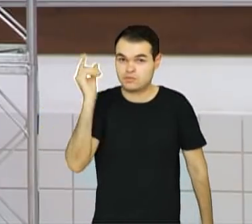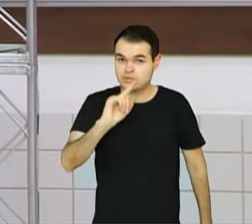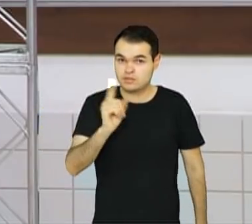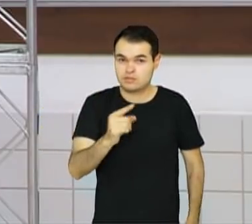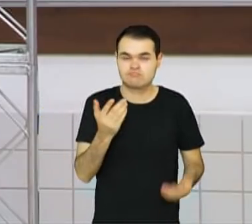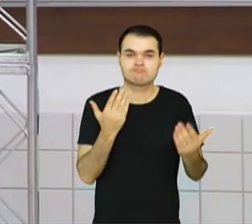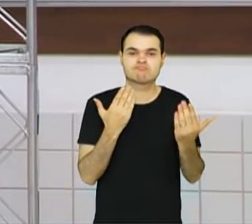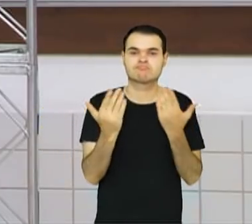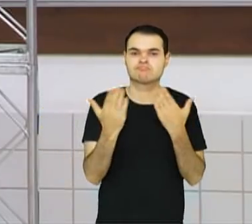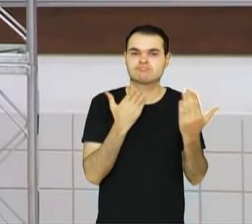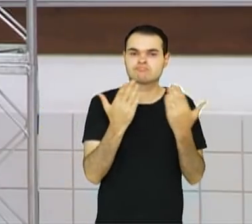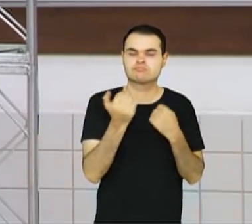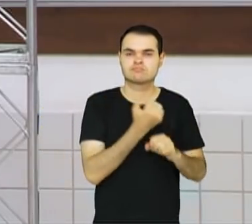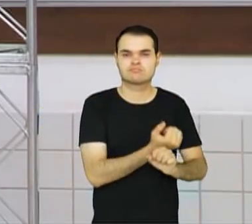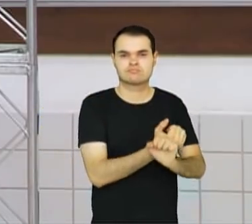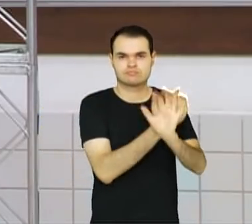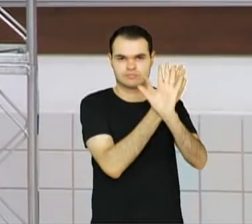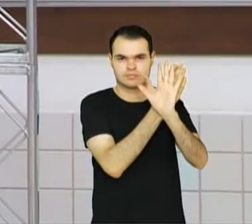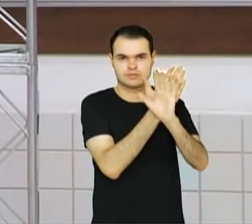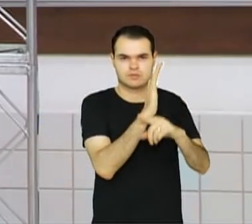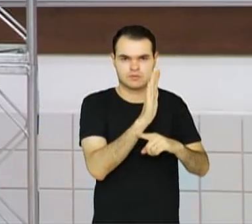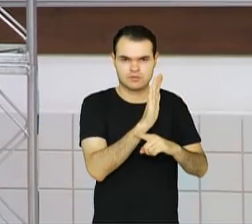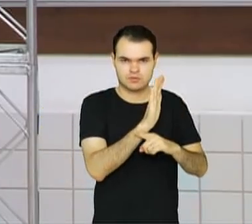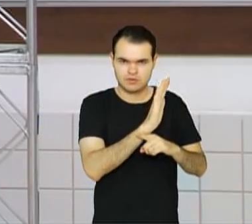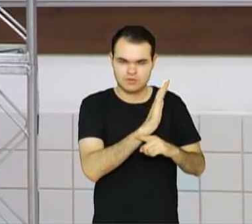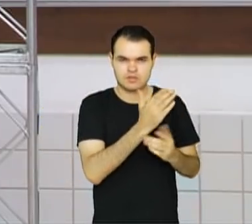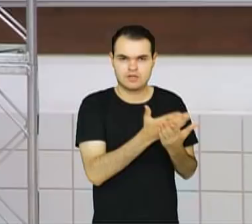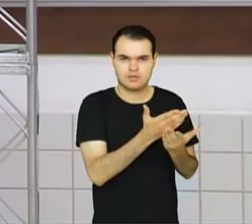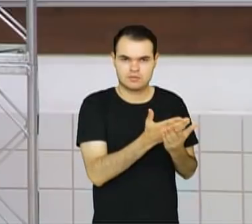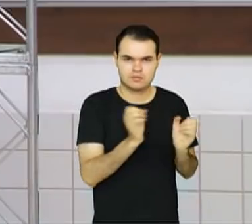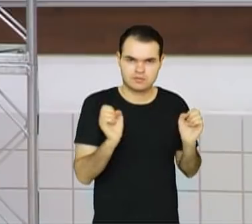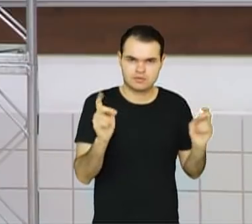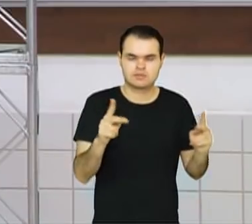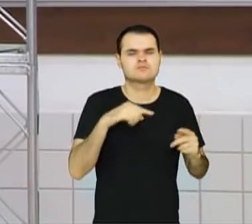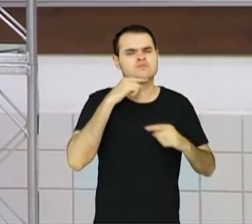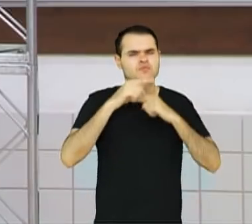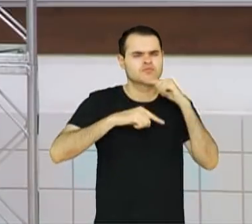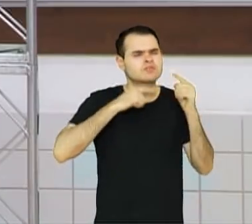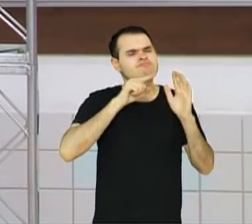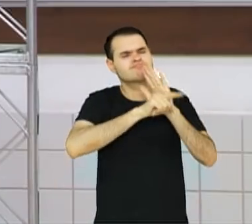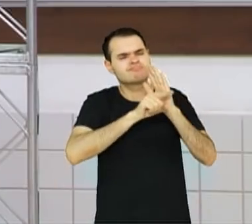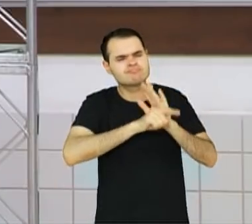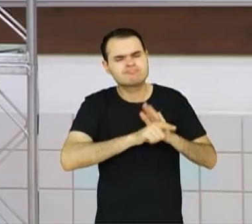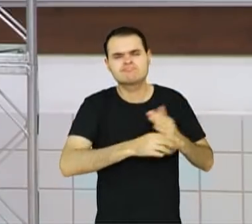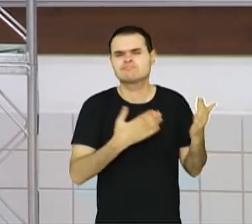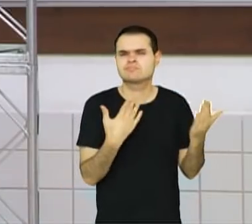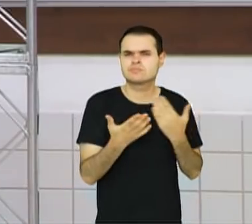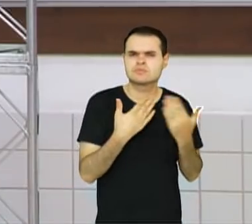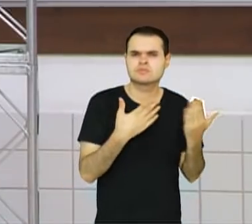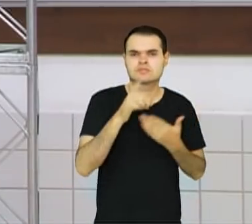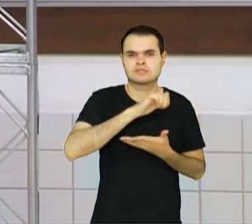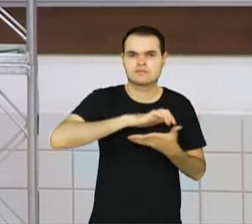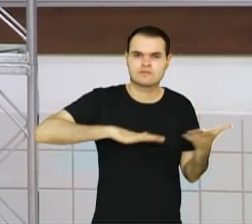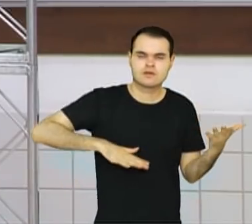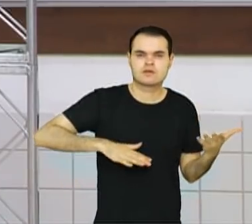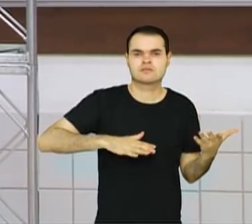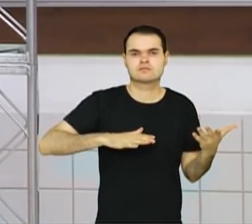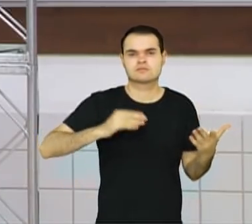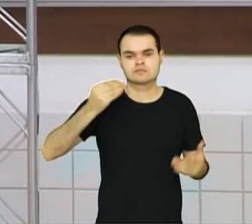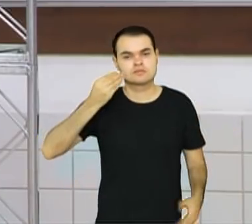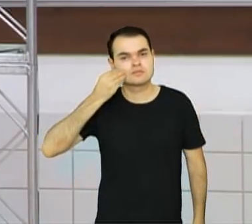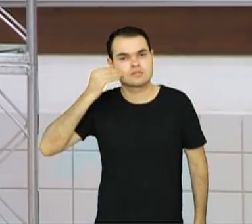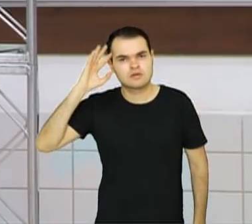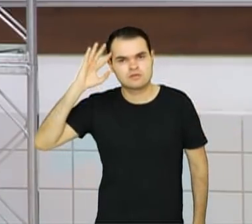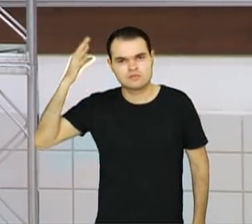essa interação na videoaula com o professor. Para você tirar suas dúvidas, para você tirar dúvida de alguma atividade, para você resolver